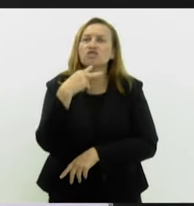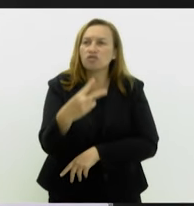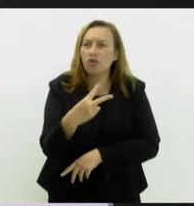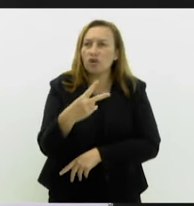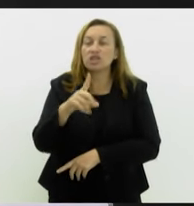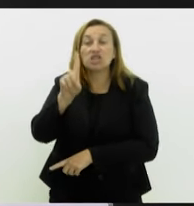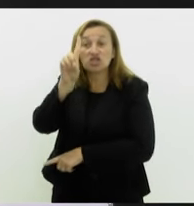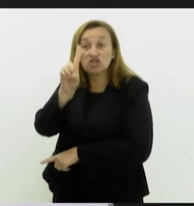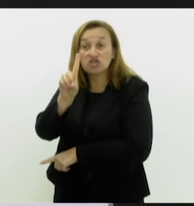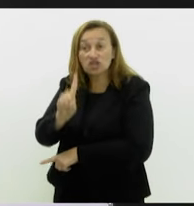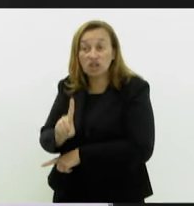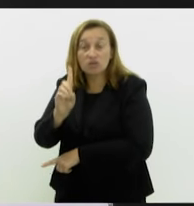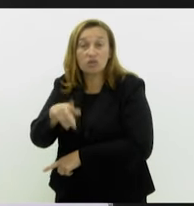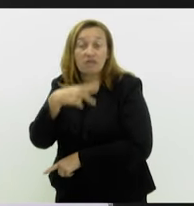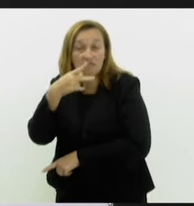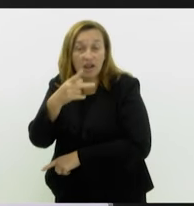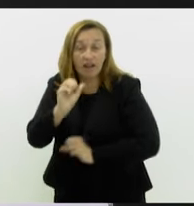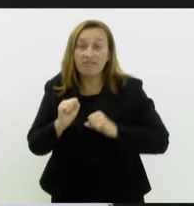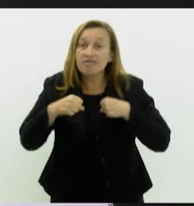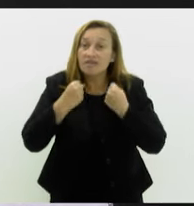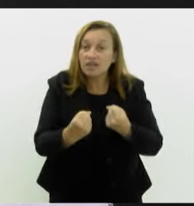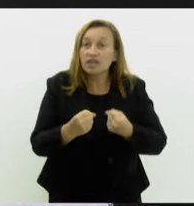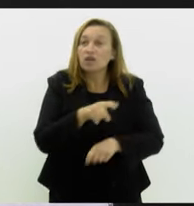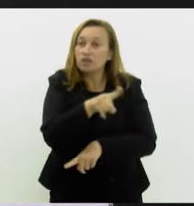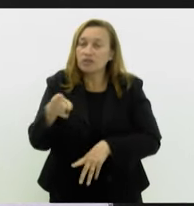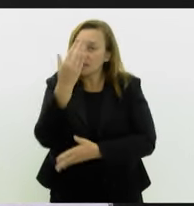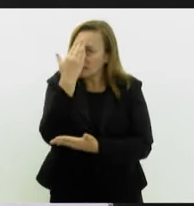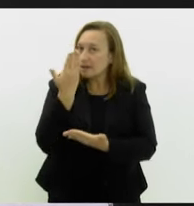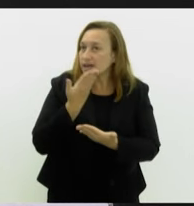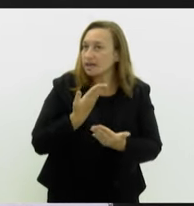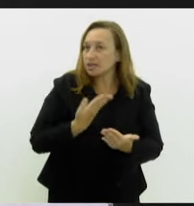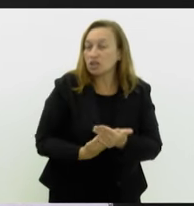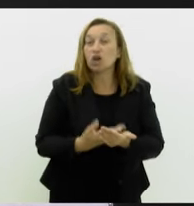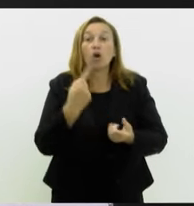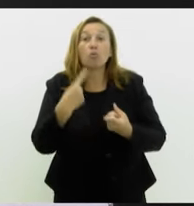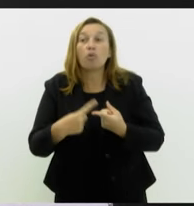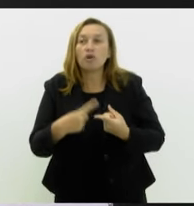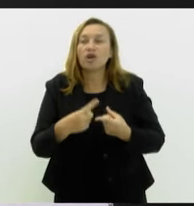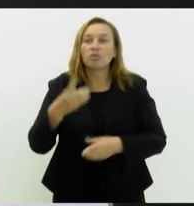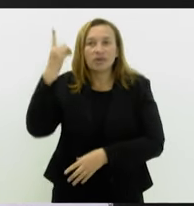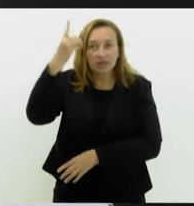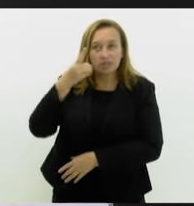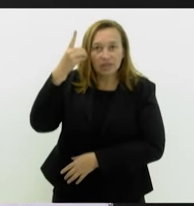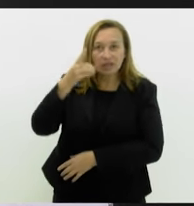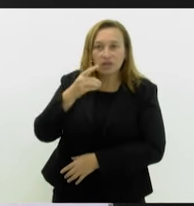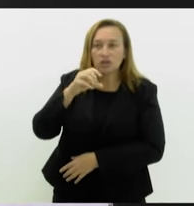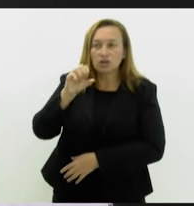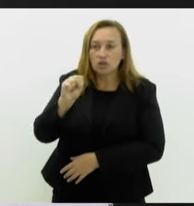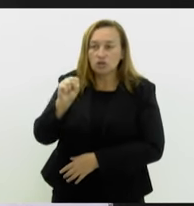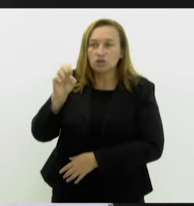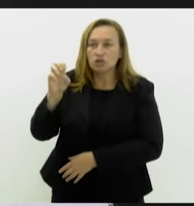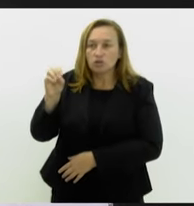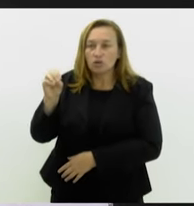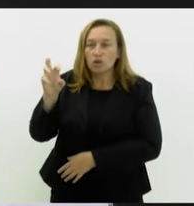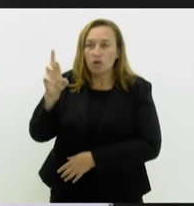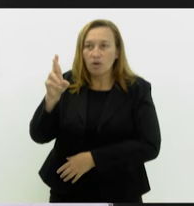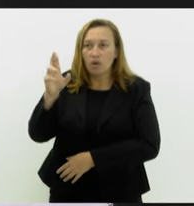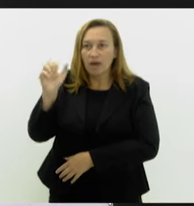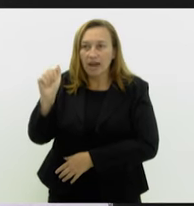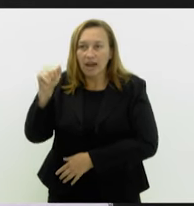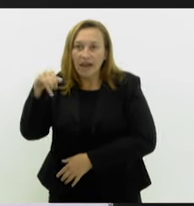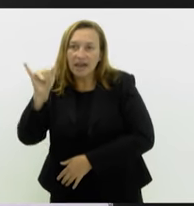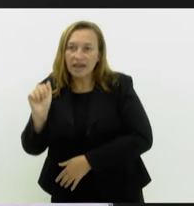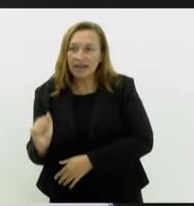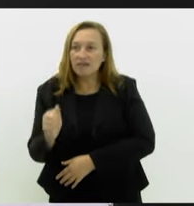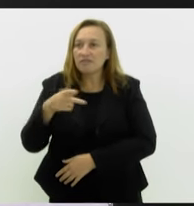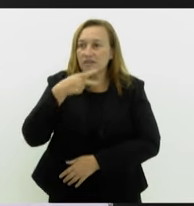a colocar e a defender aquilo que vocês acreditam Porque como a deputada Soraia sempre costuma dizer